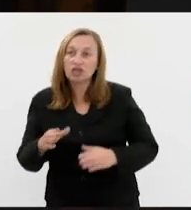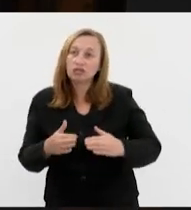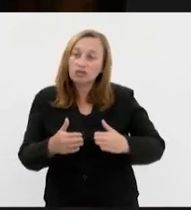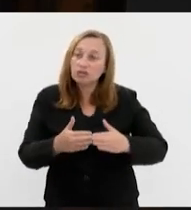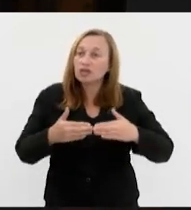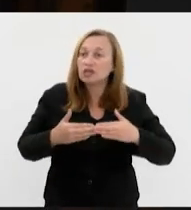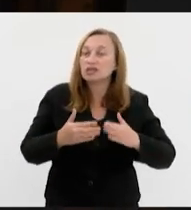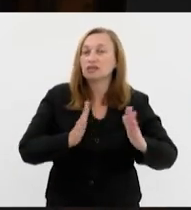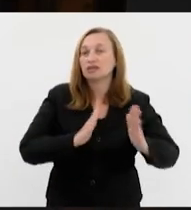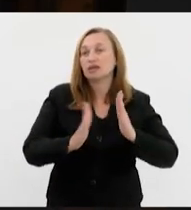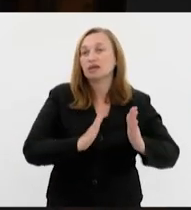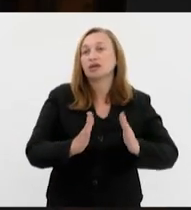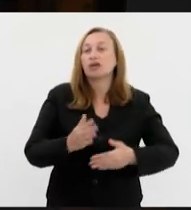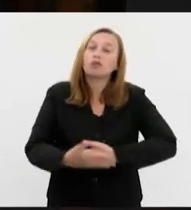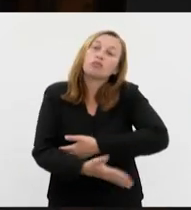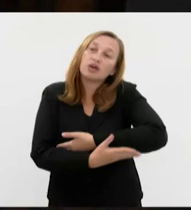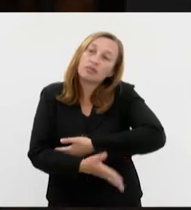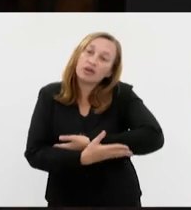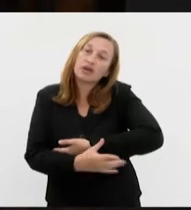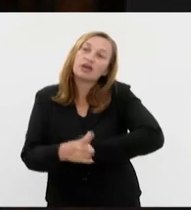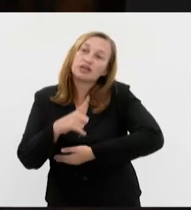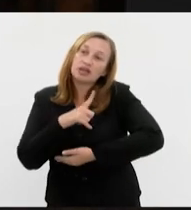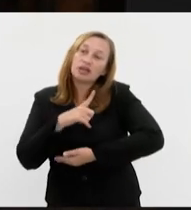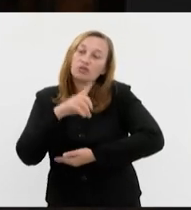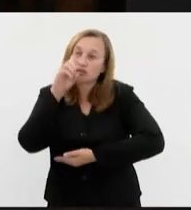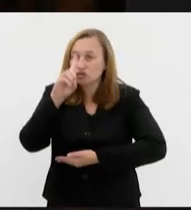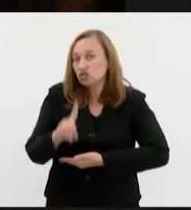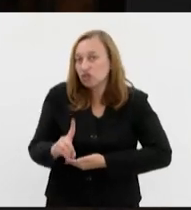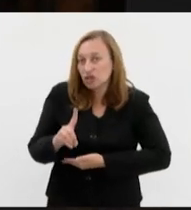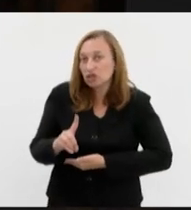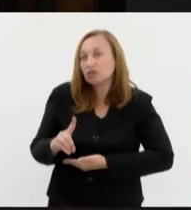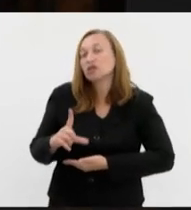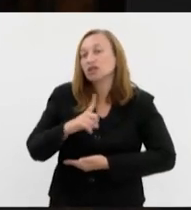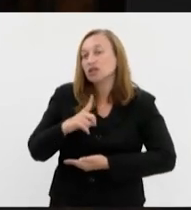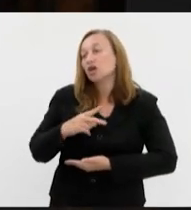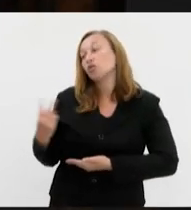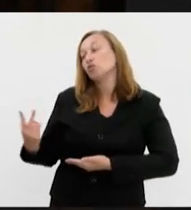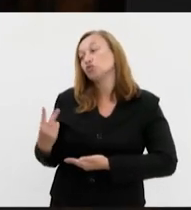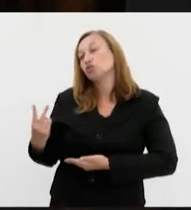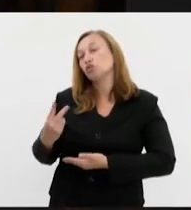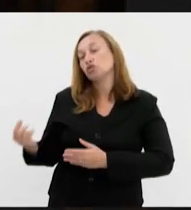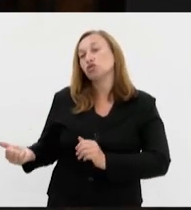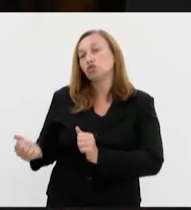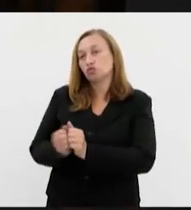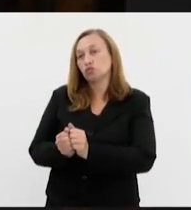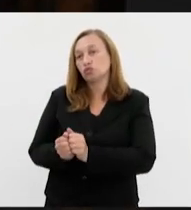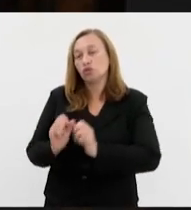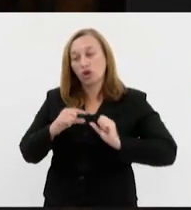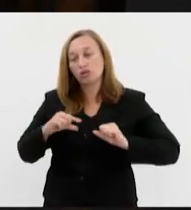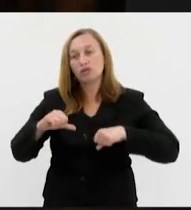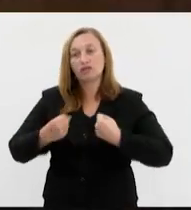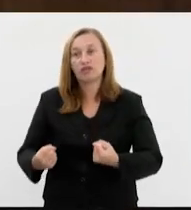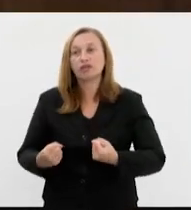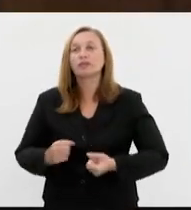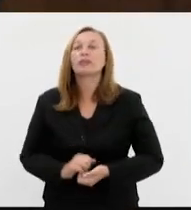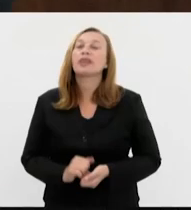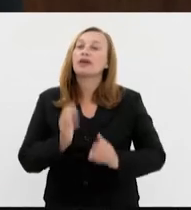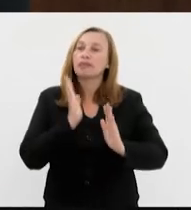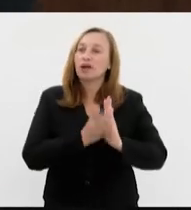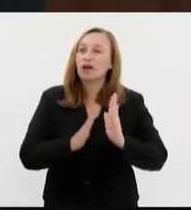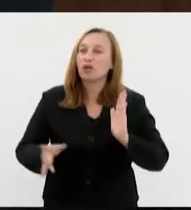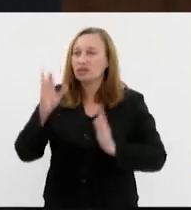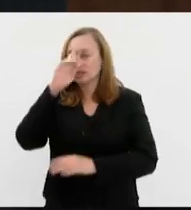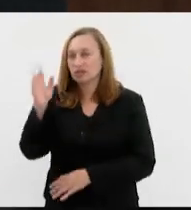que o bebê tenha a prioridade dos pais absolutamente. Eu defendo, super defendo. Pela ordem,